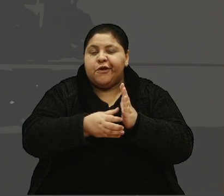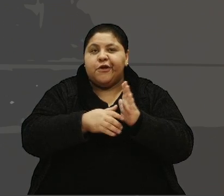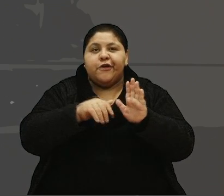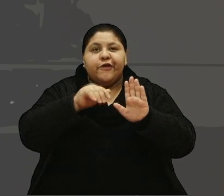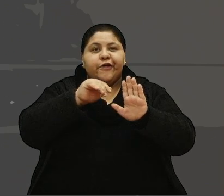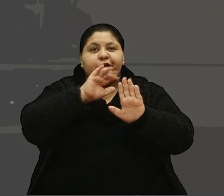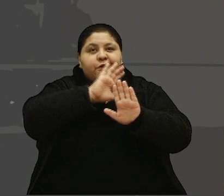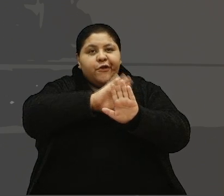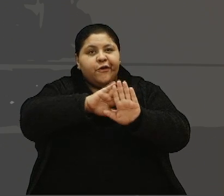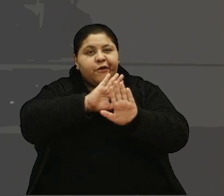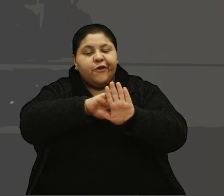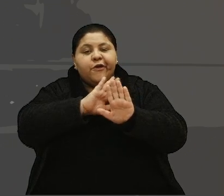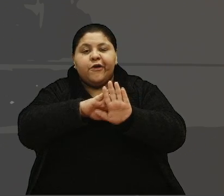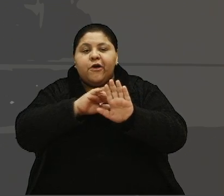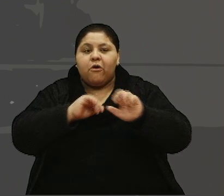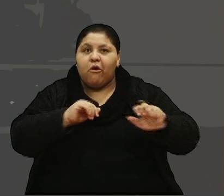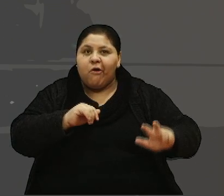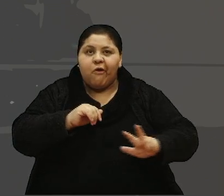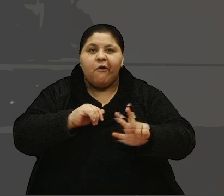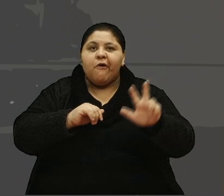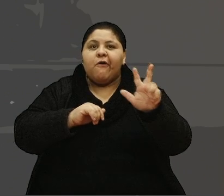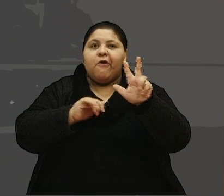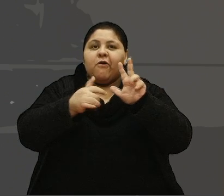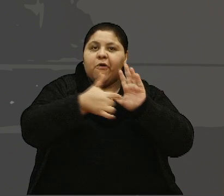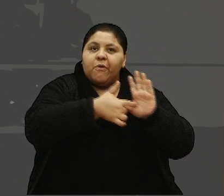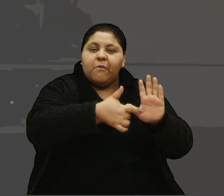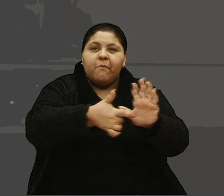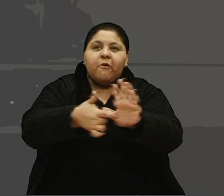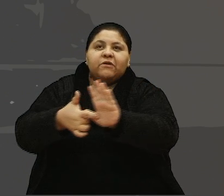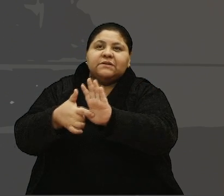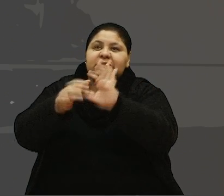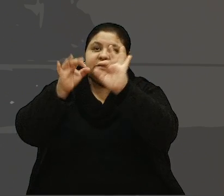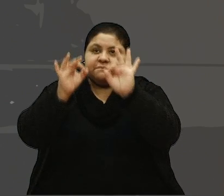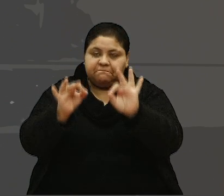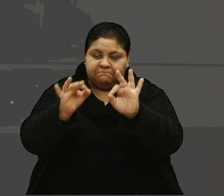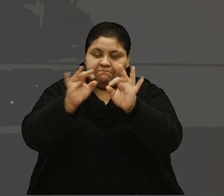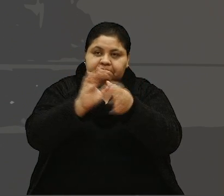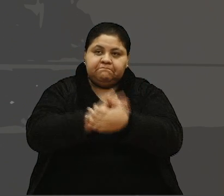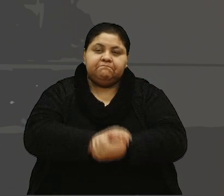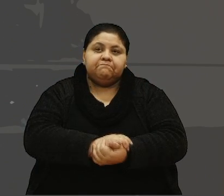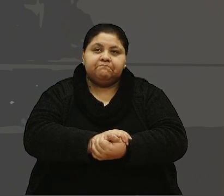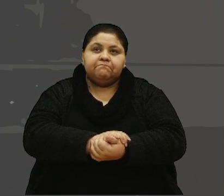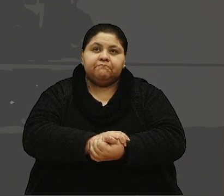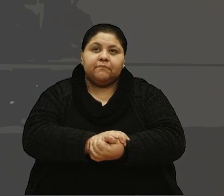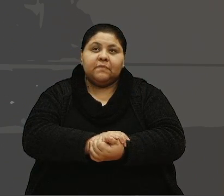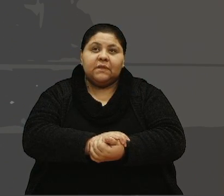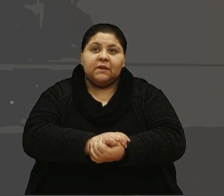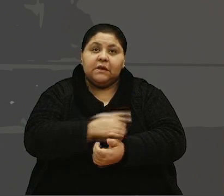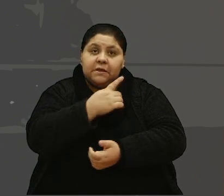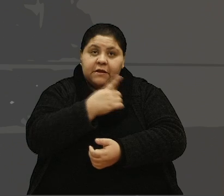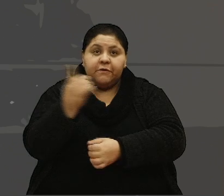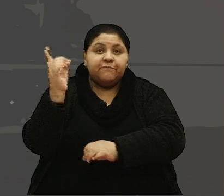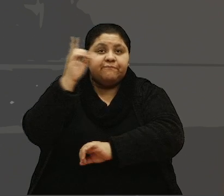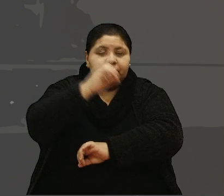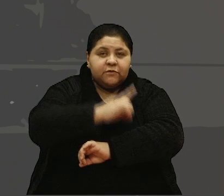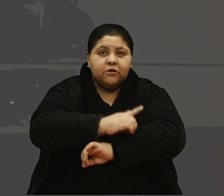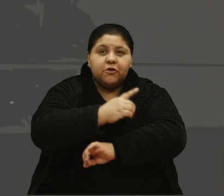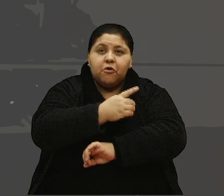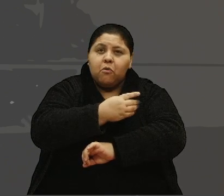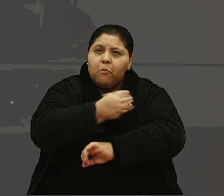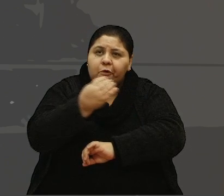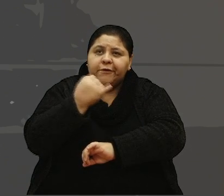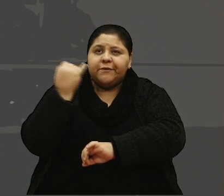partidária, se valoriza e se mostra a credibilidade. E ali naquele dia foi algo muito